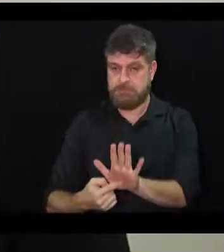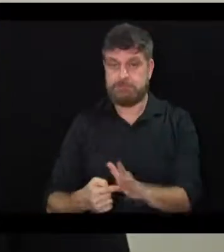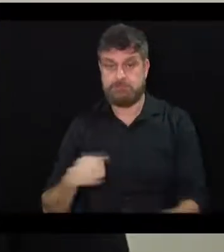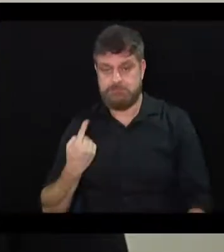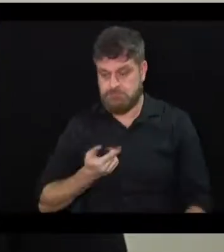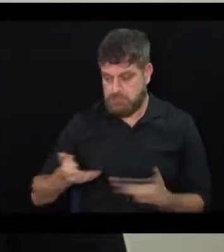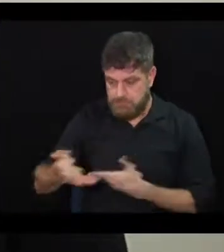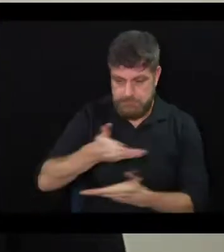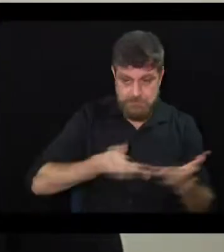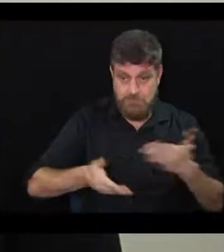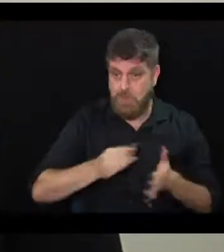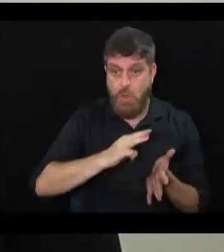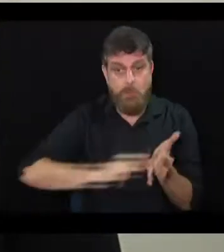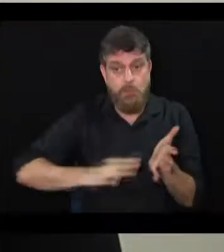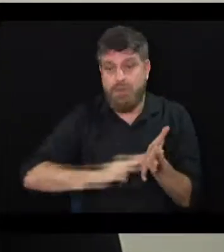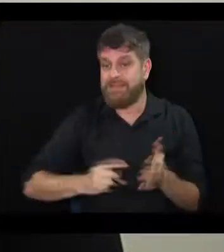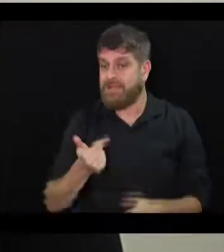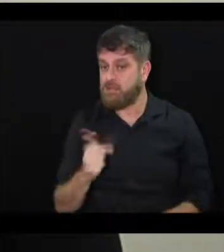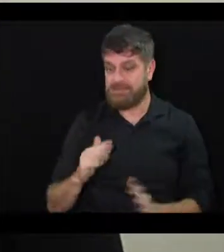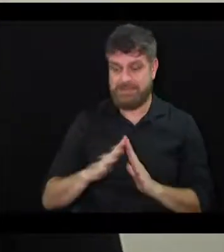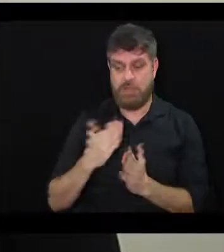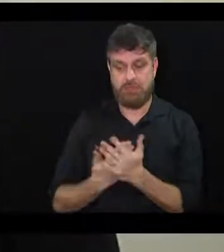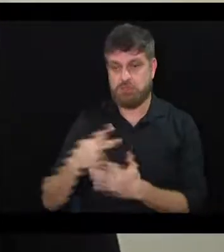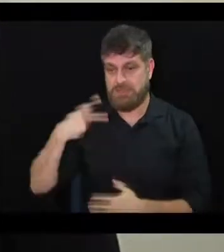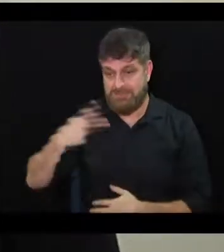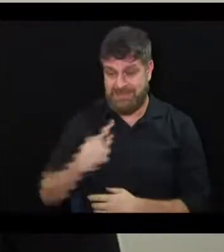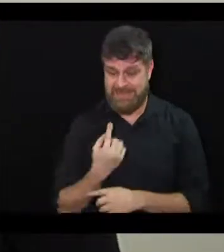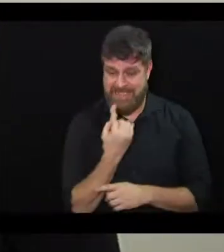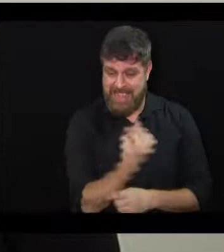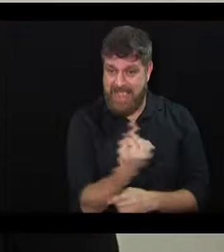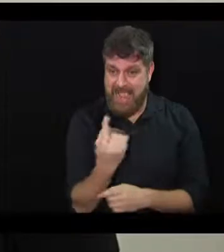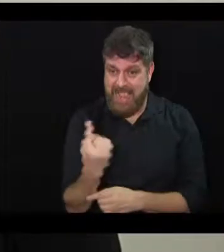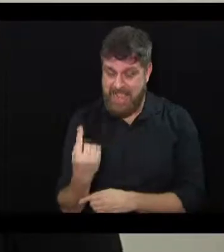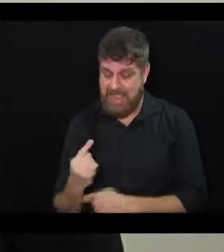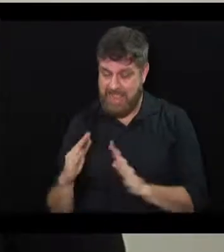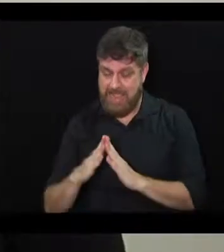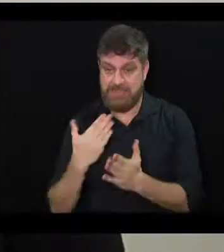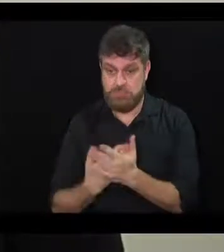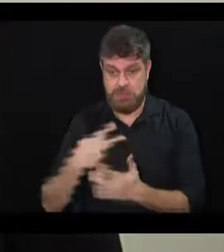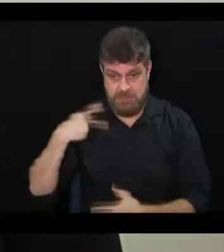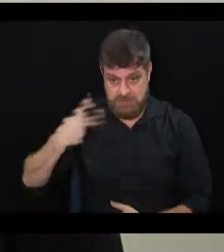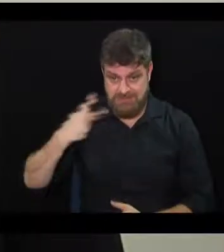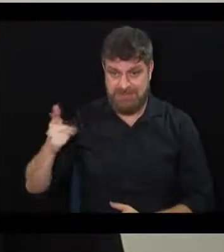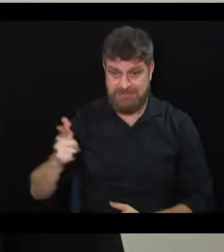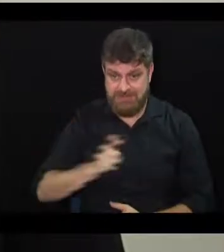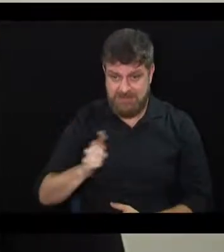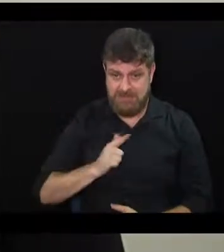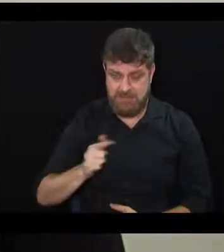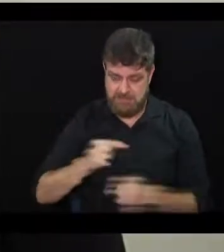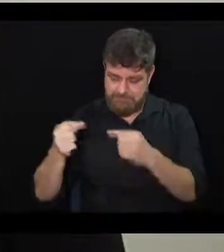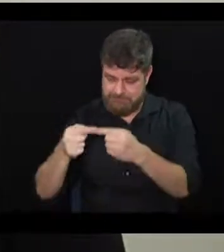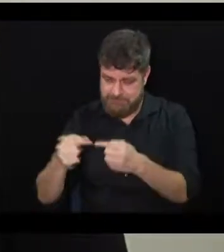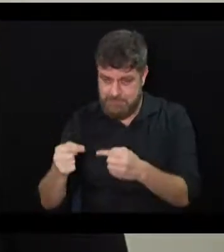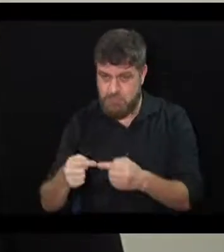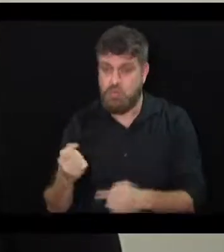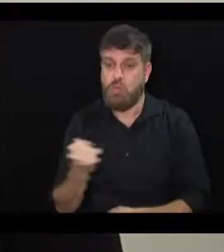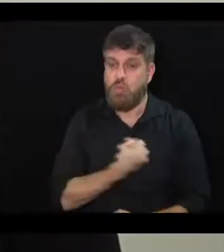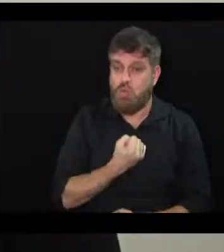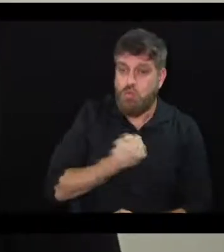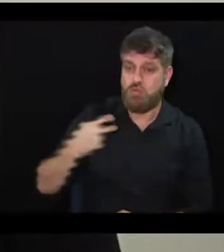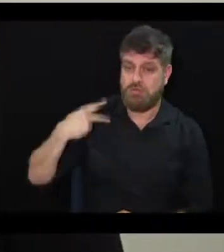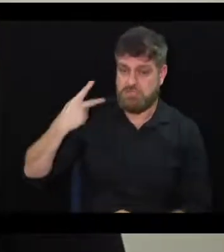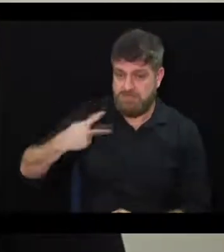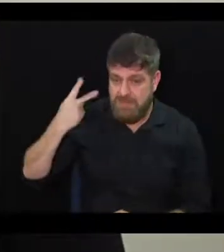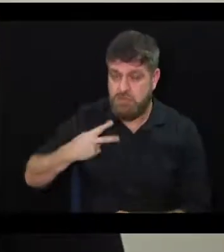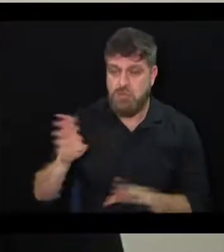vê que não tem um modelo de escola do Legislativo. Cada escola, de acordo com a sua realidade, de acordo com o número de